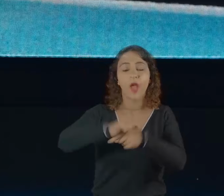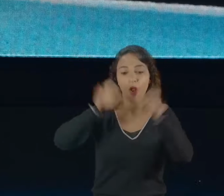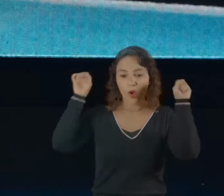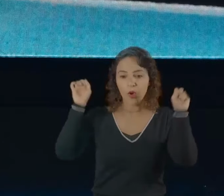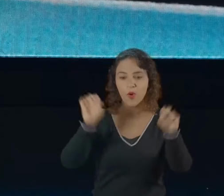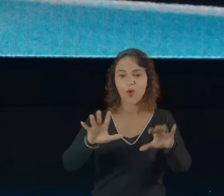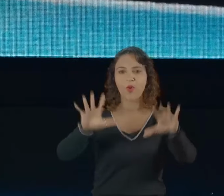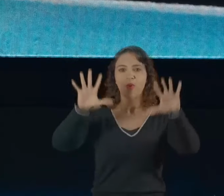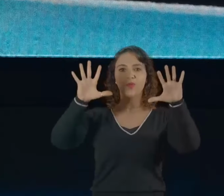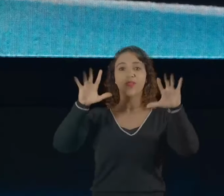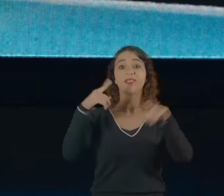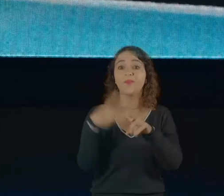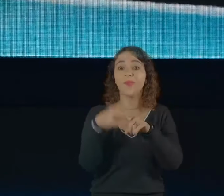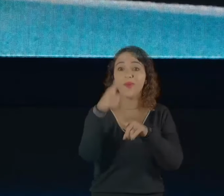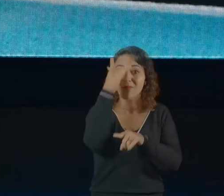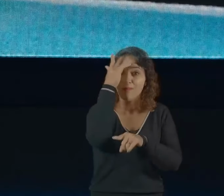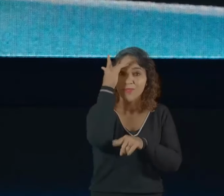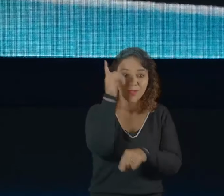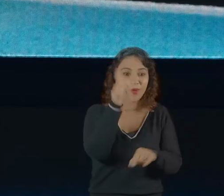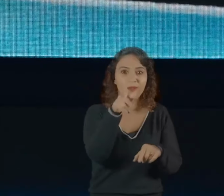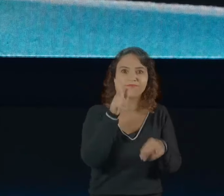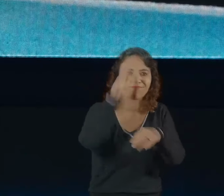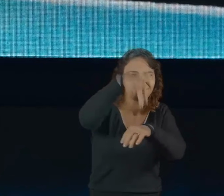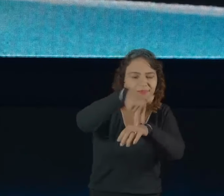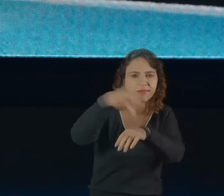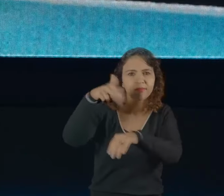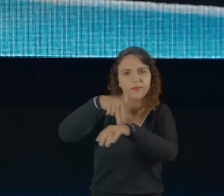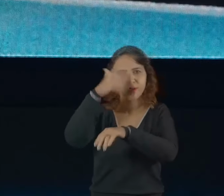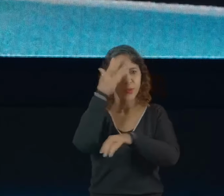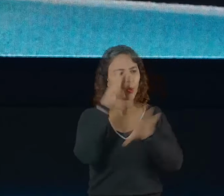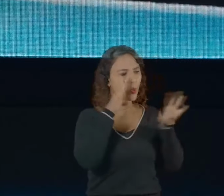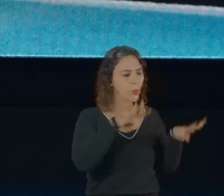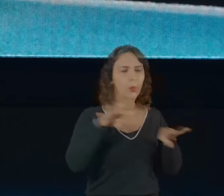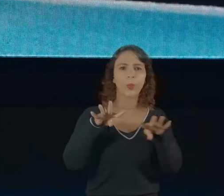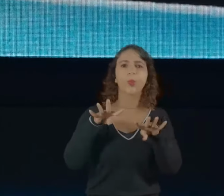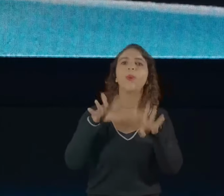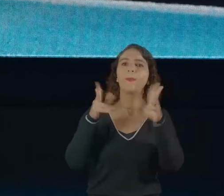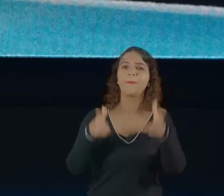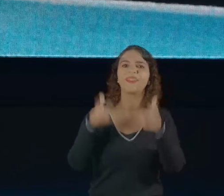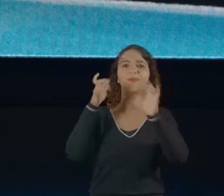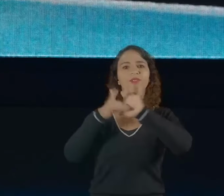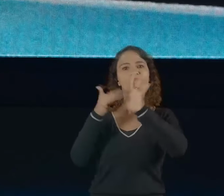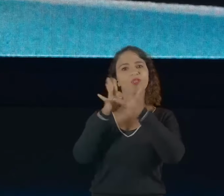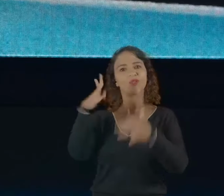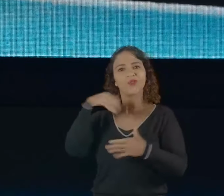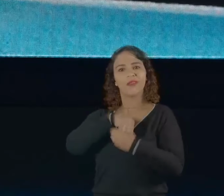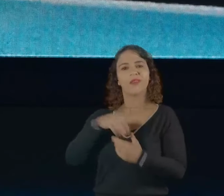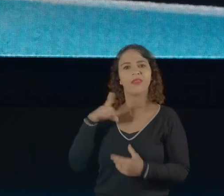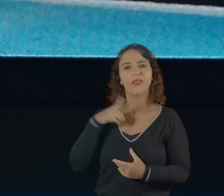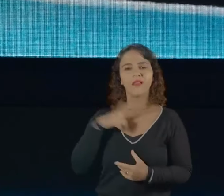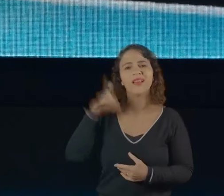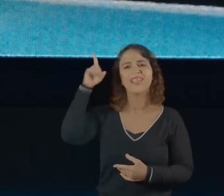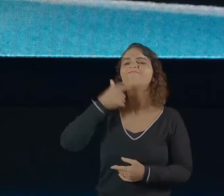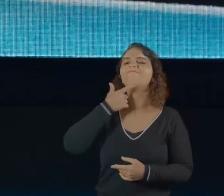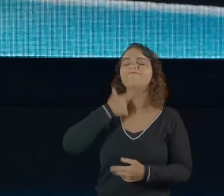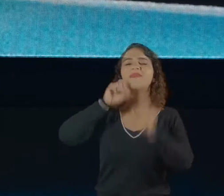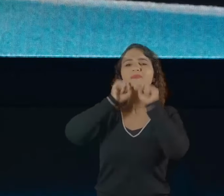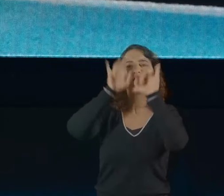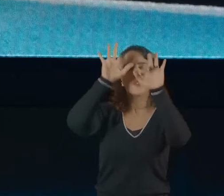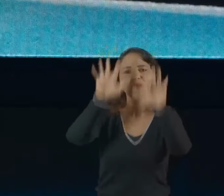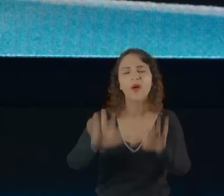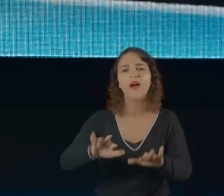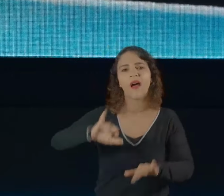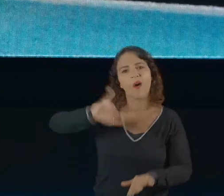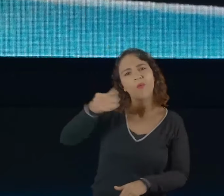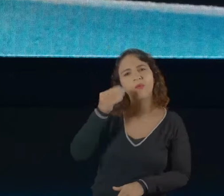que o mundo através de você veja Jesus. E Ele quer te abençoar, abrir caminhos, abrir portas.